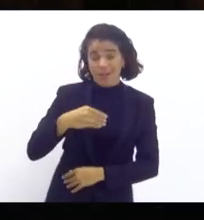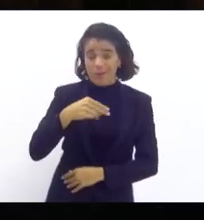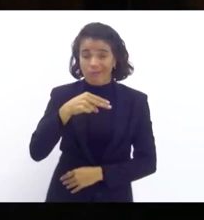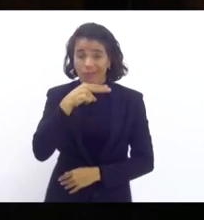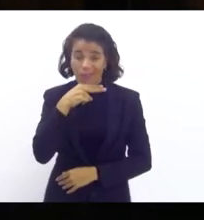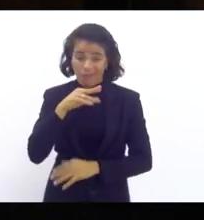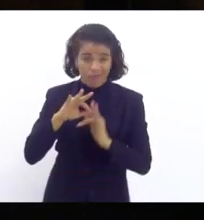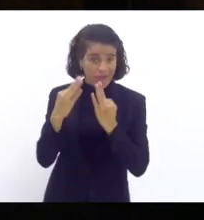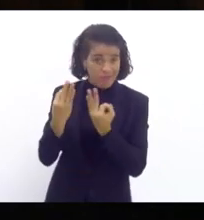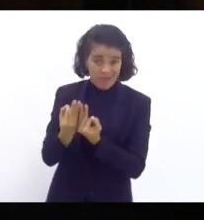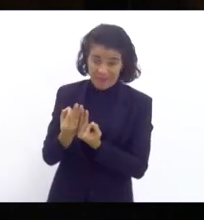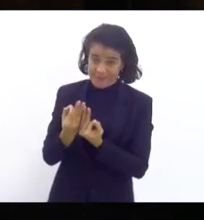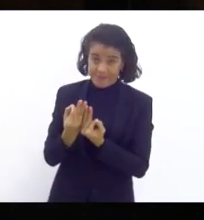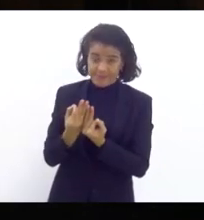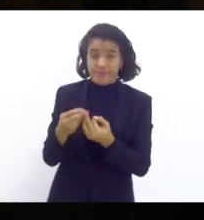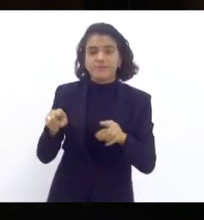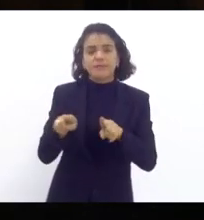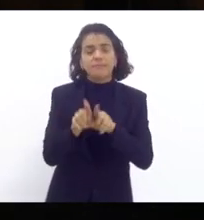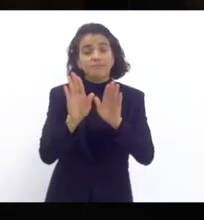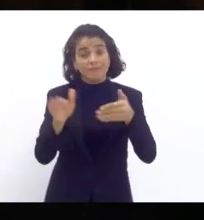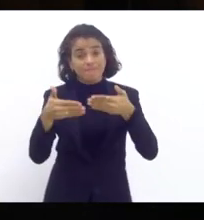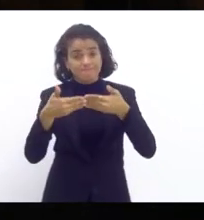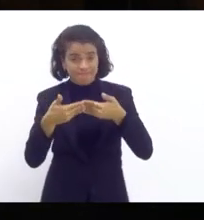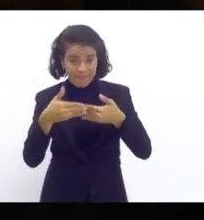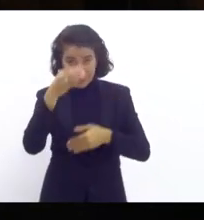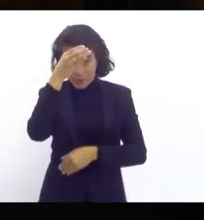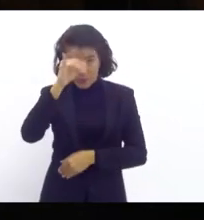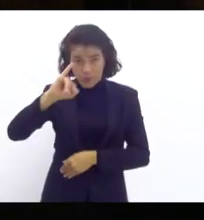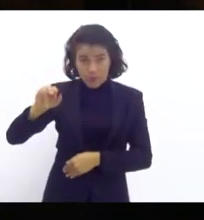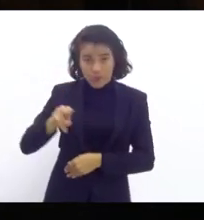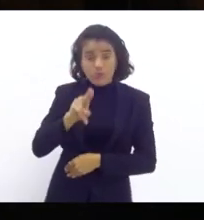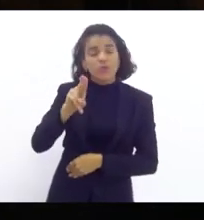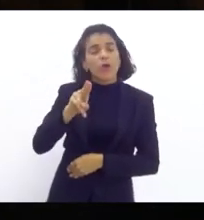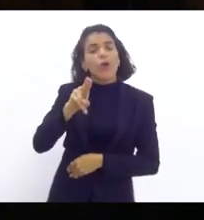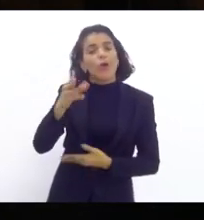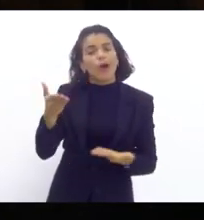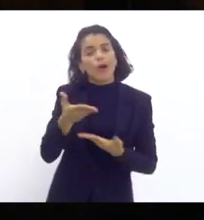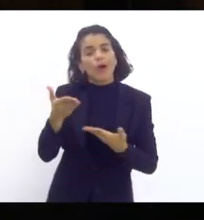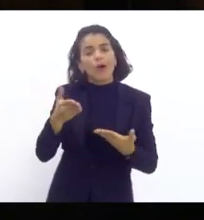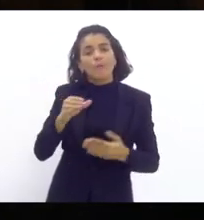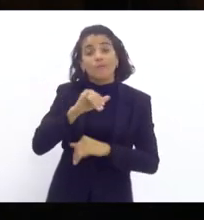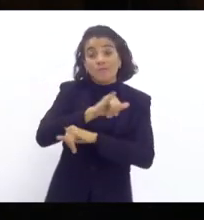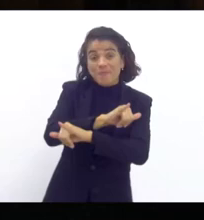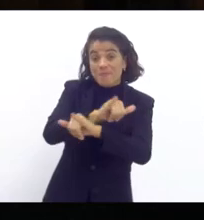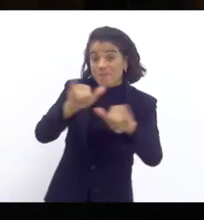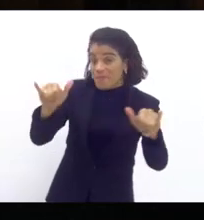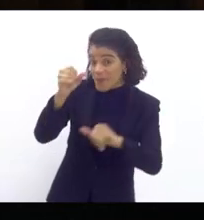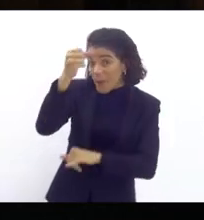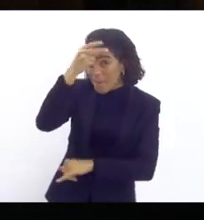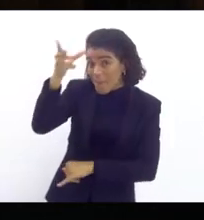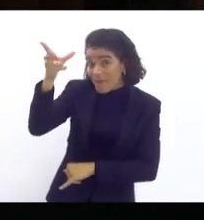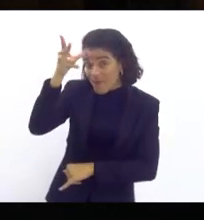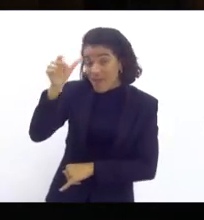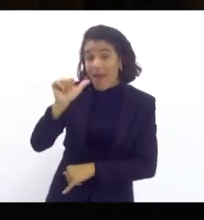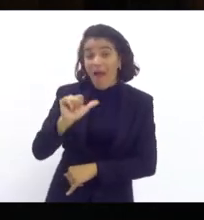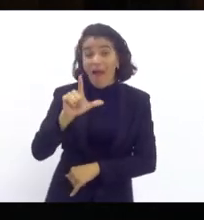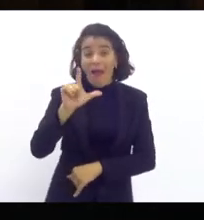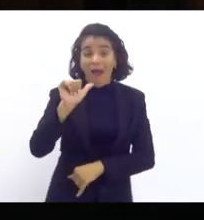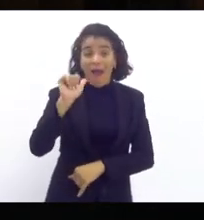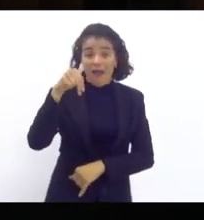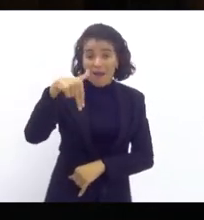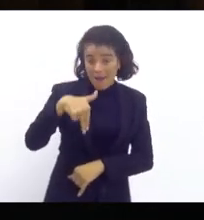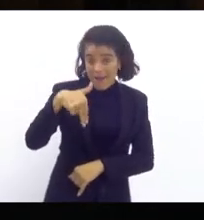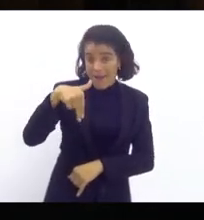seus familiares. E para finalizar, tia Ju, eu quero mandar um alô para o prefeito Alain Bombeiro